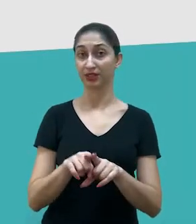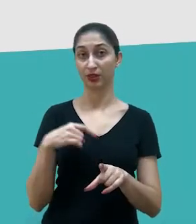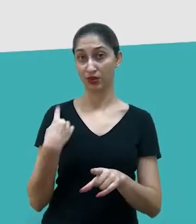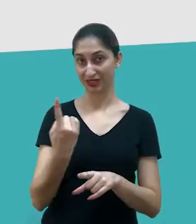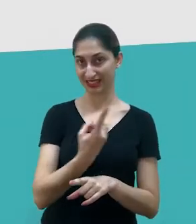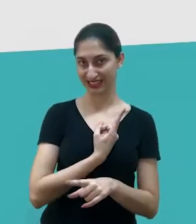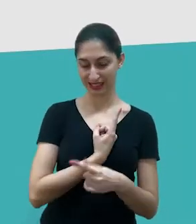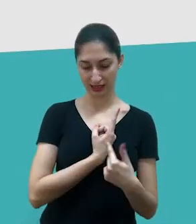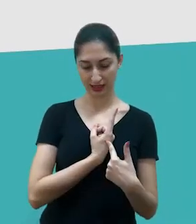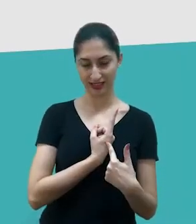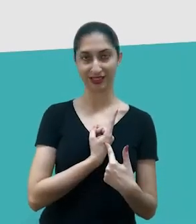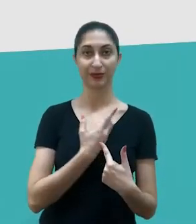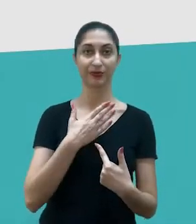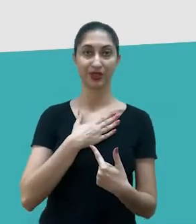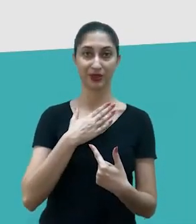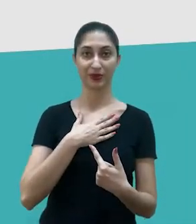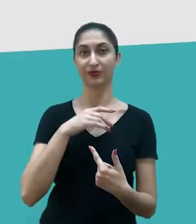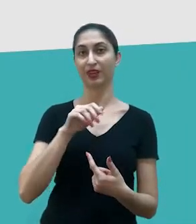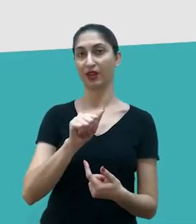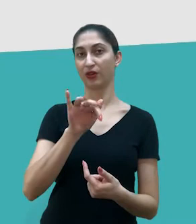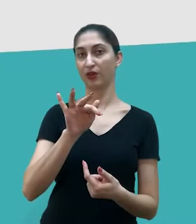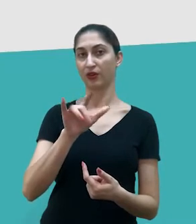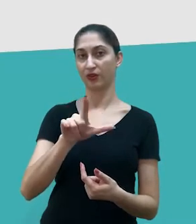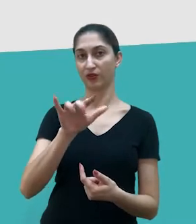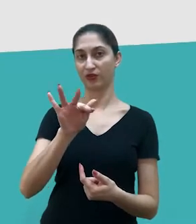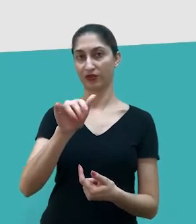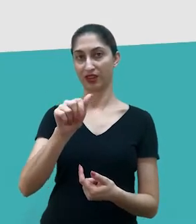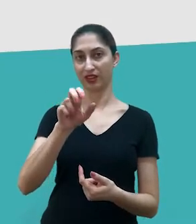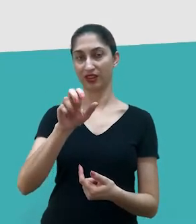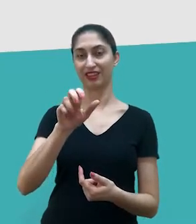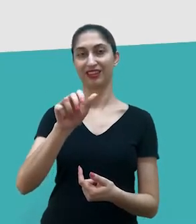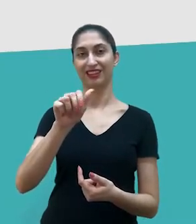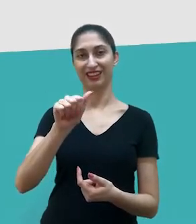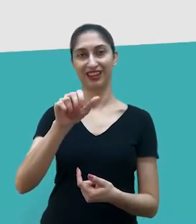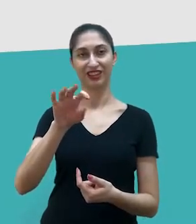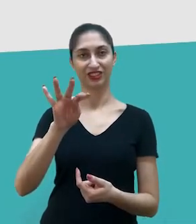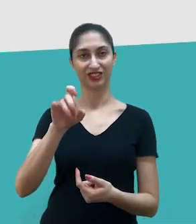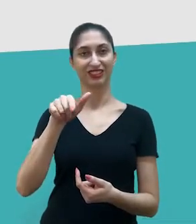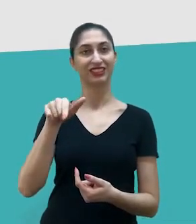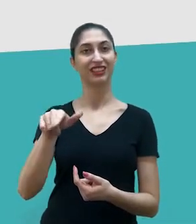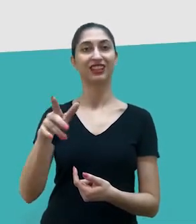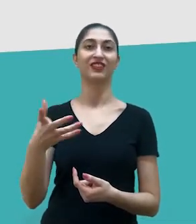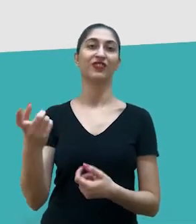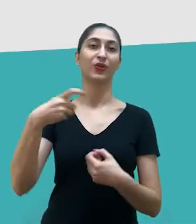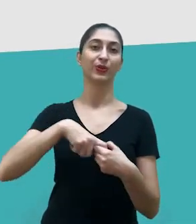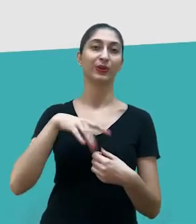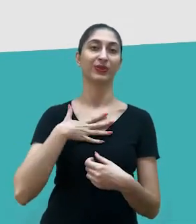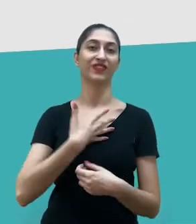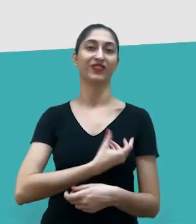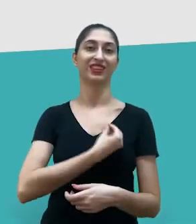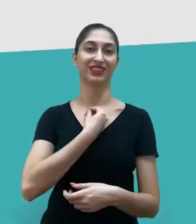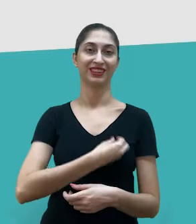nós, foi o meu alfaiate do bairro. E ele voltou com valor sentimental para a minha vida. Ou seja,